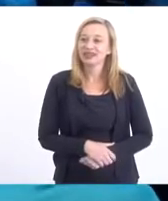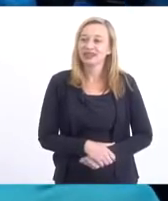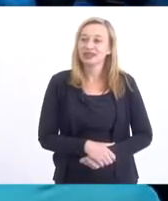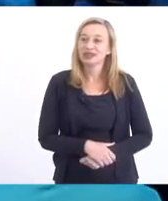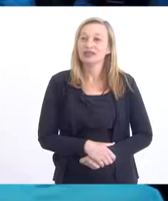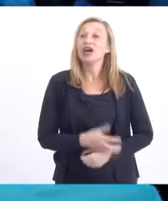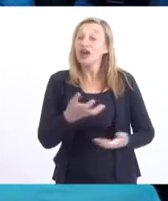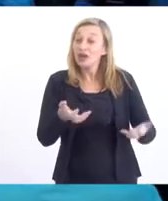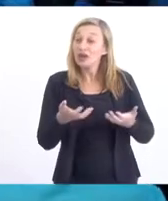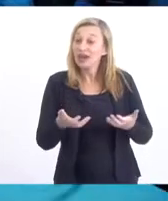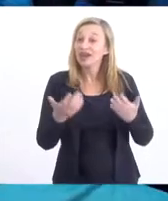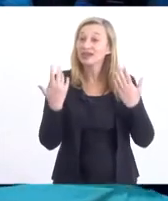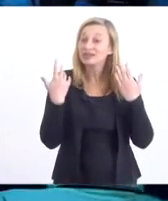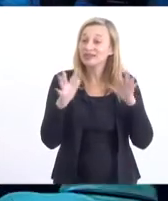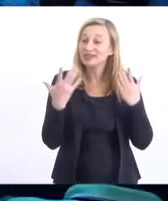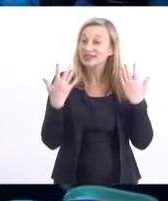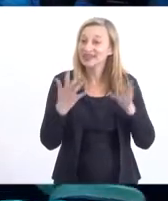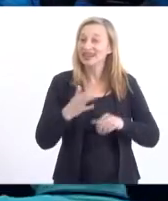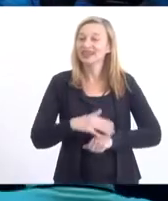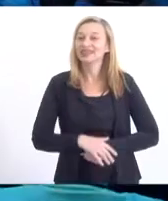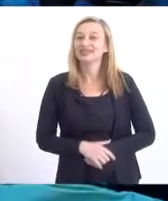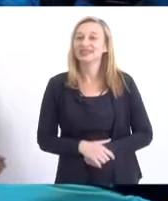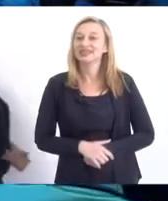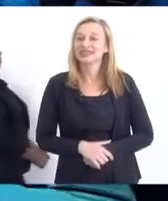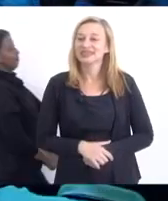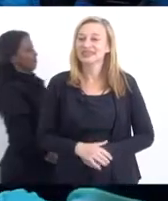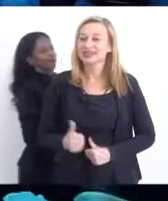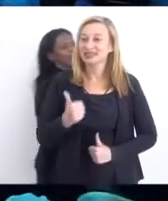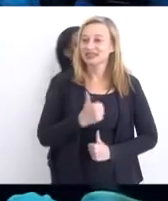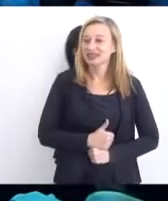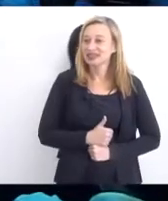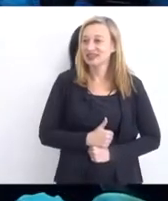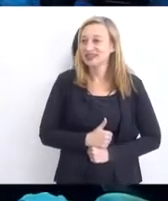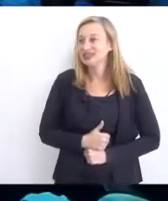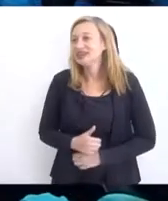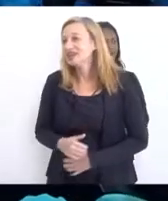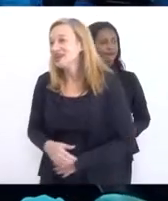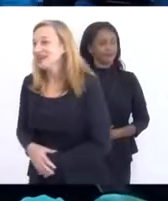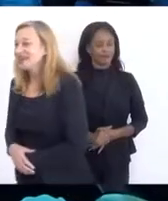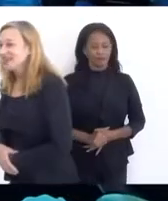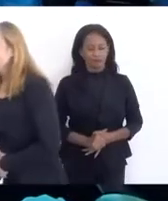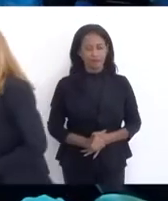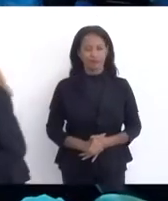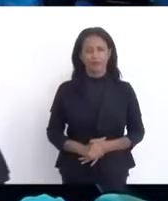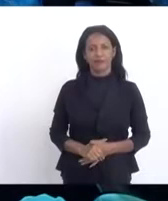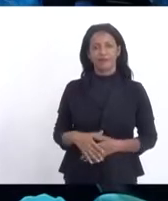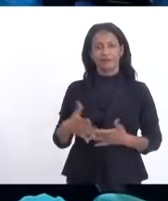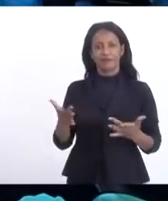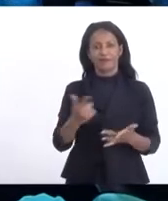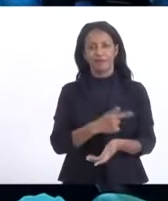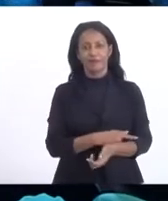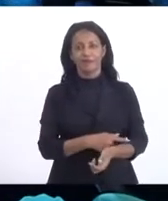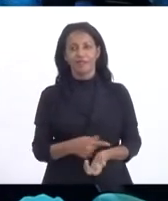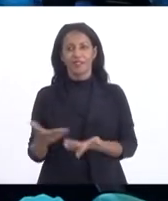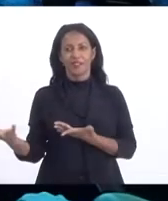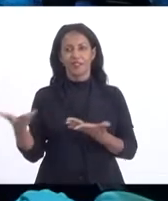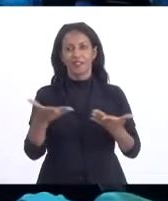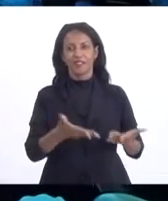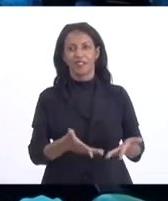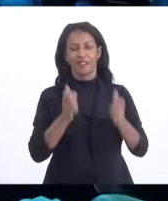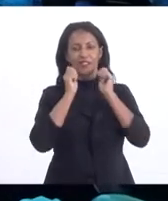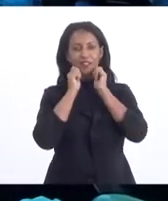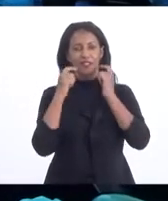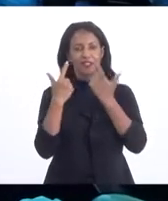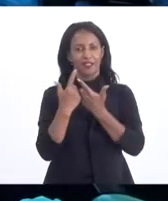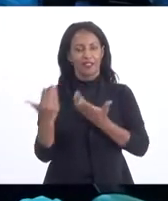Bem, eu quero cumprimentar a todos, saudar o nosso presidente, nosso vice-presidente, por esse belo gesto de trazer a Assembleia para